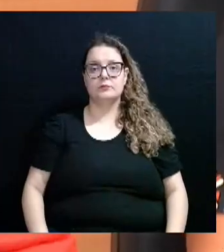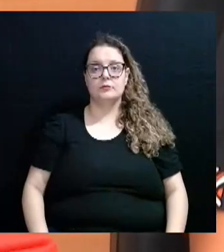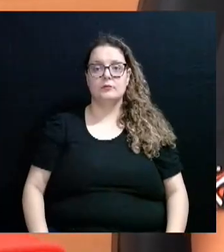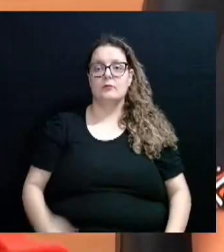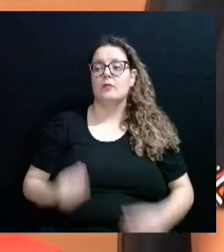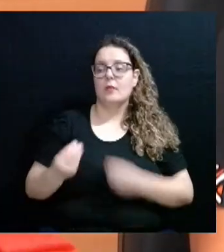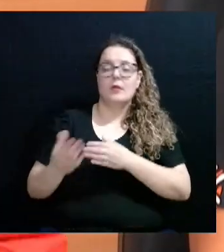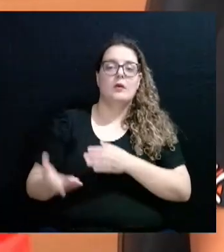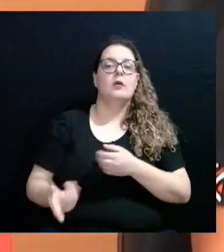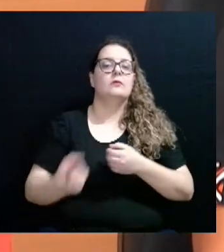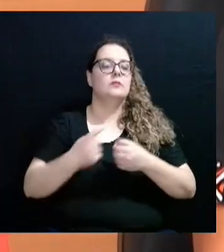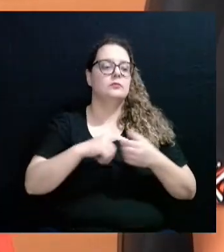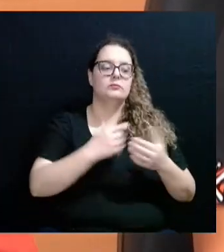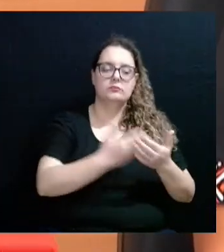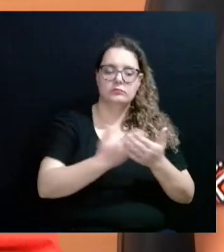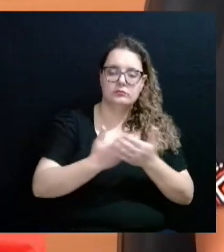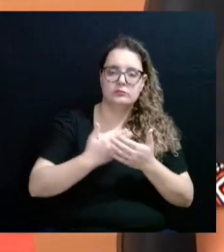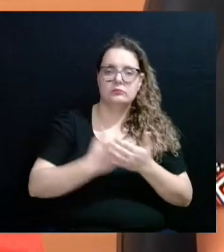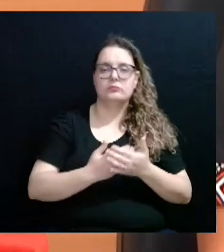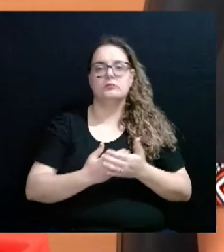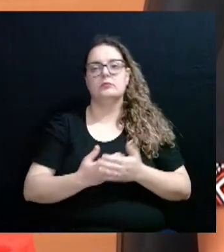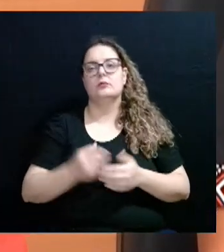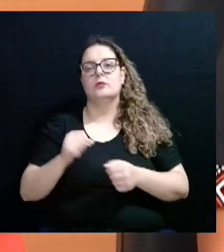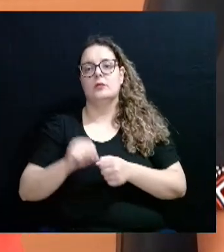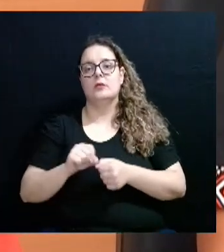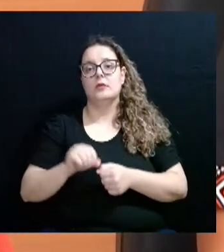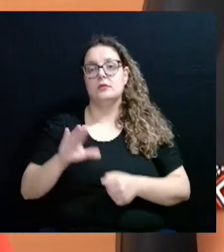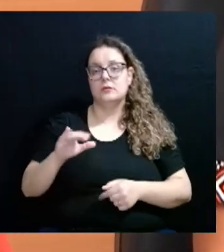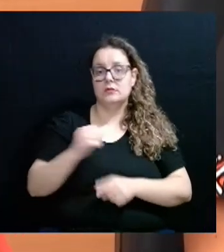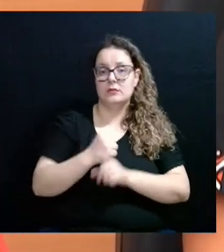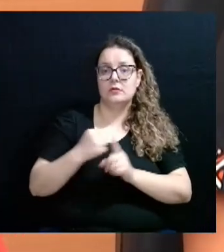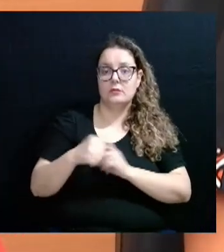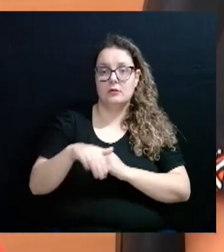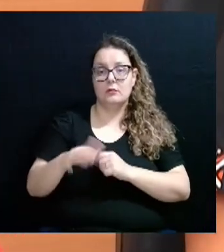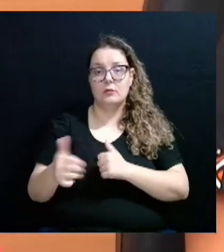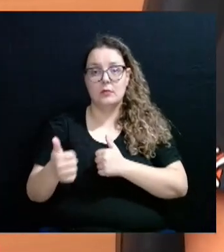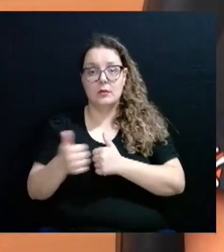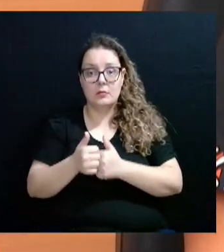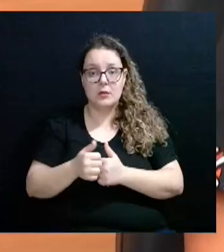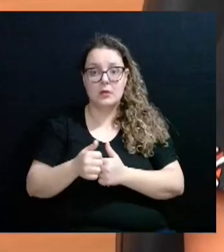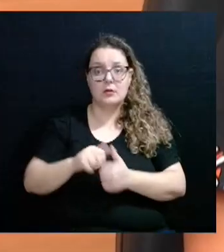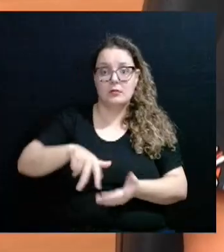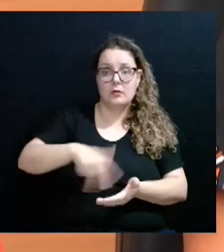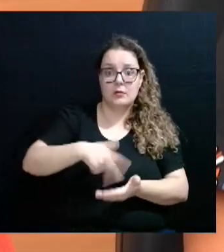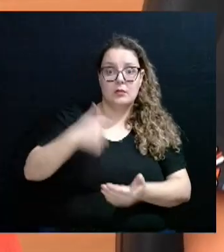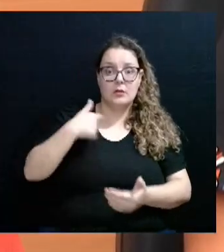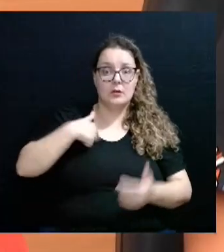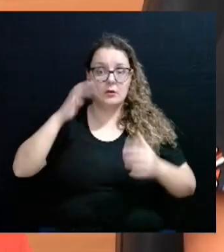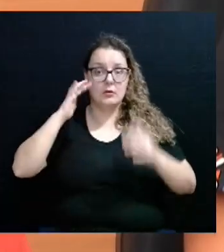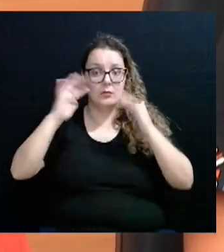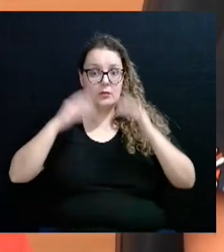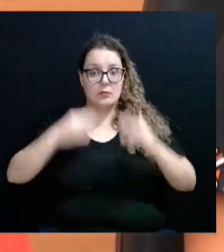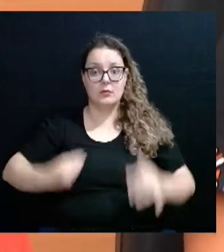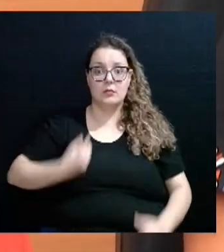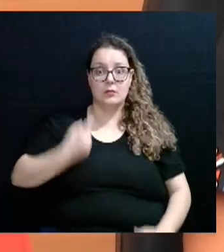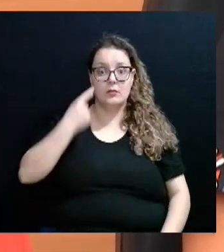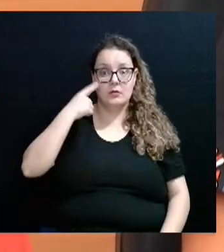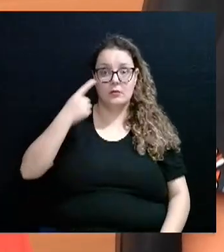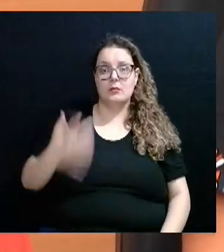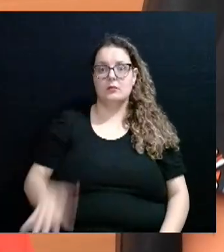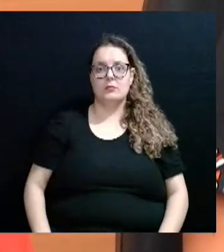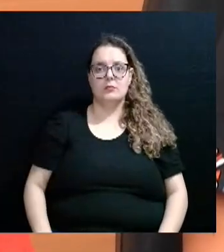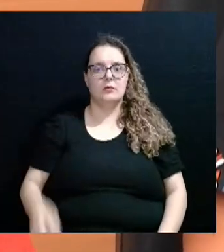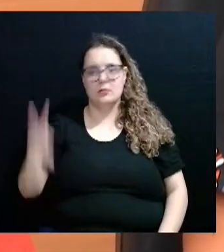estudar, fui fazer ciências sociais, porque era o mais próximo do hip-hop que eu imaginava, vivia e pensava, né? História,